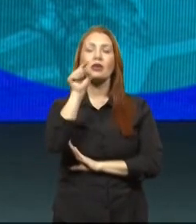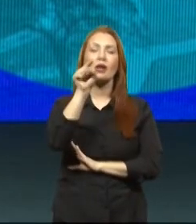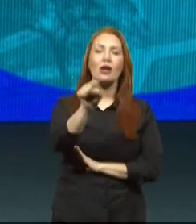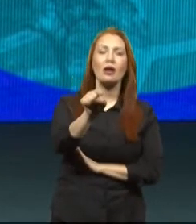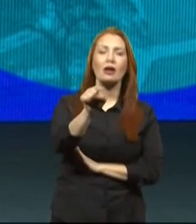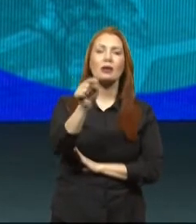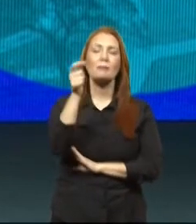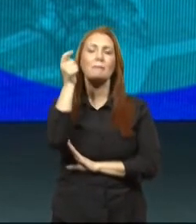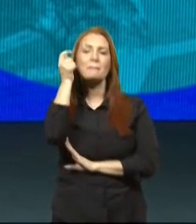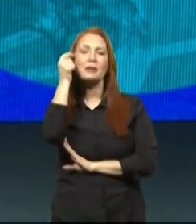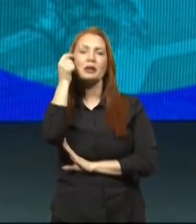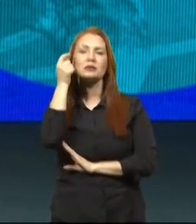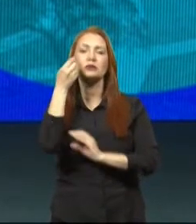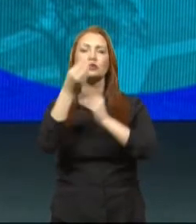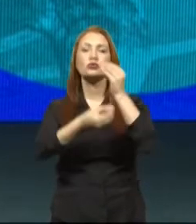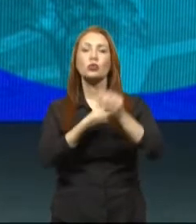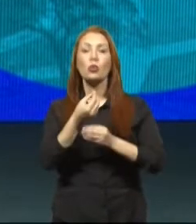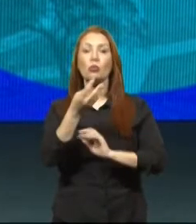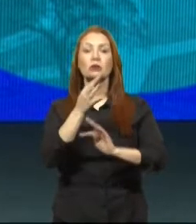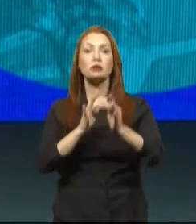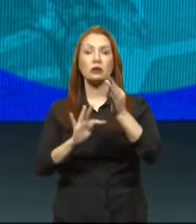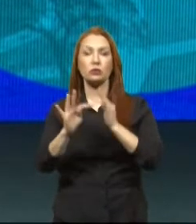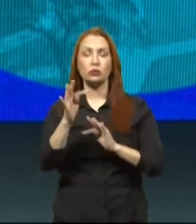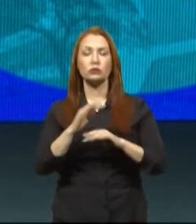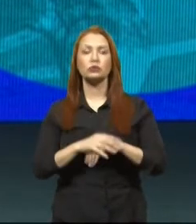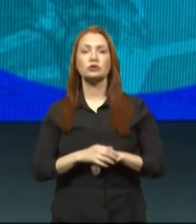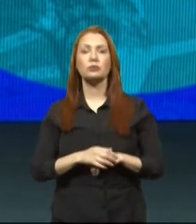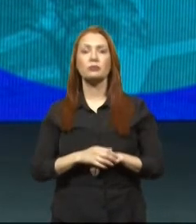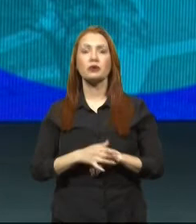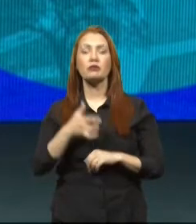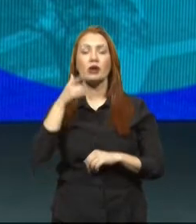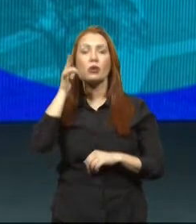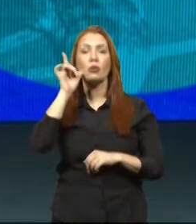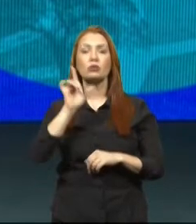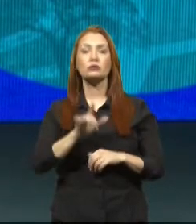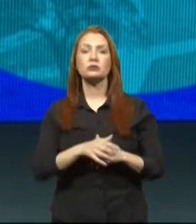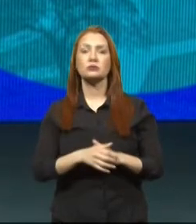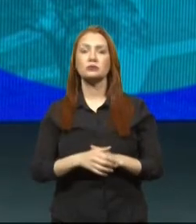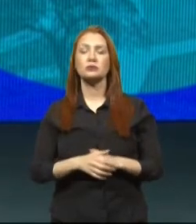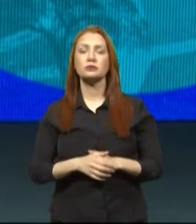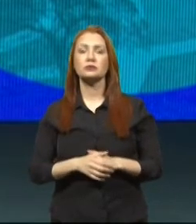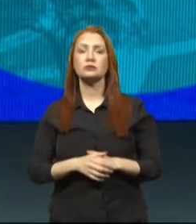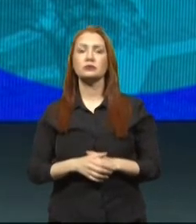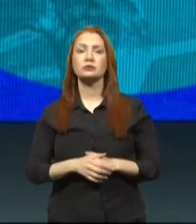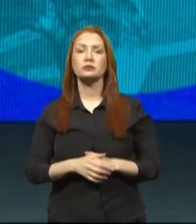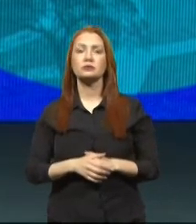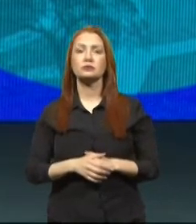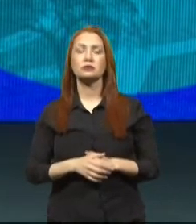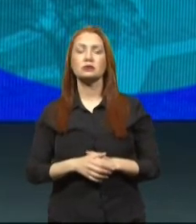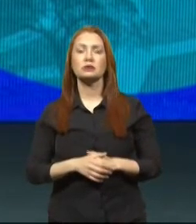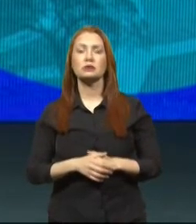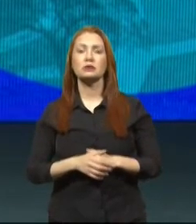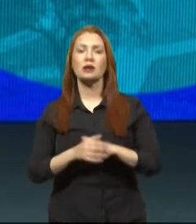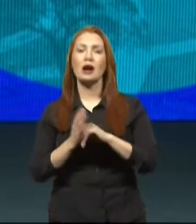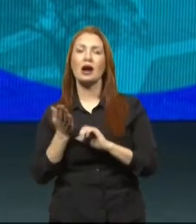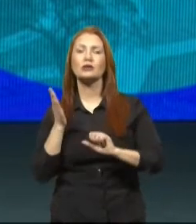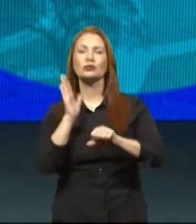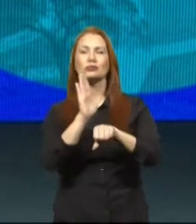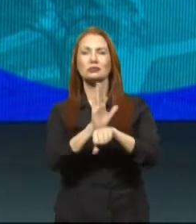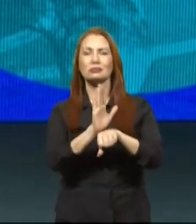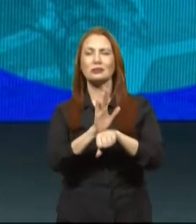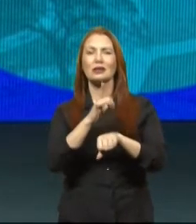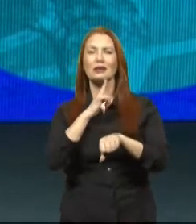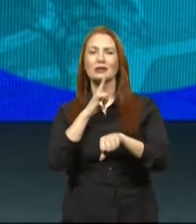de como que esta tecnologia vai poder, então, ser mais e melhor